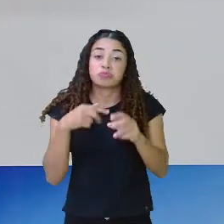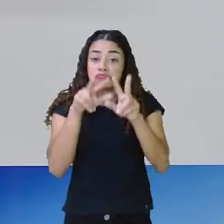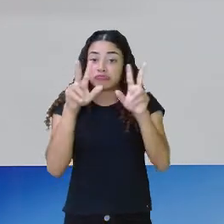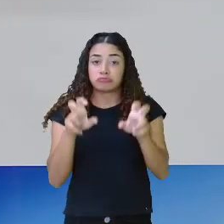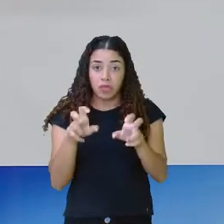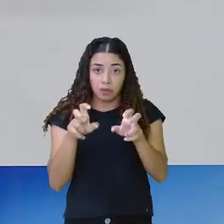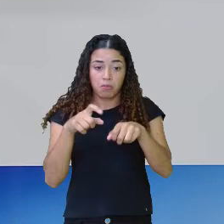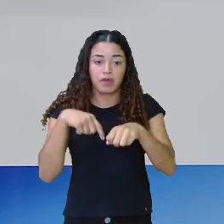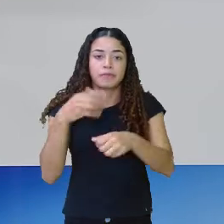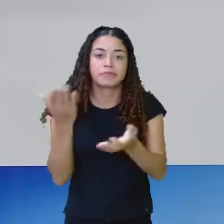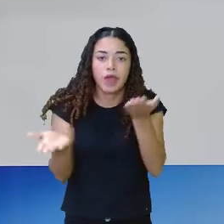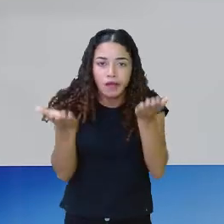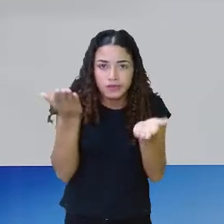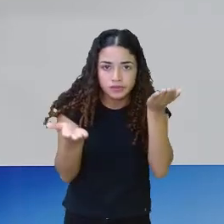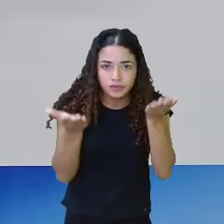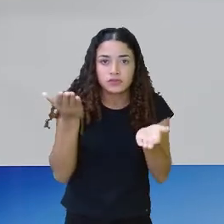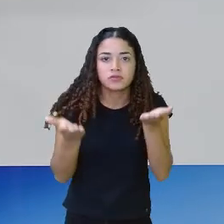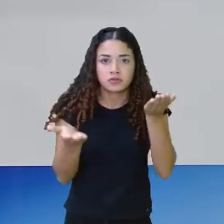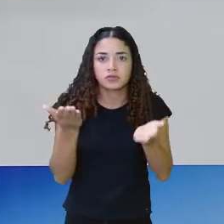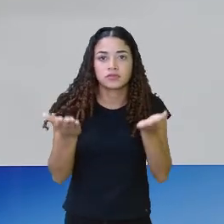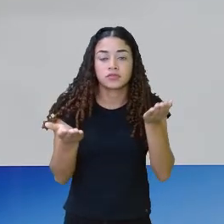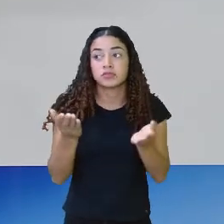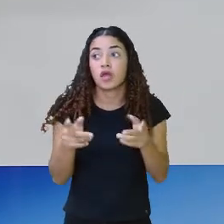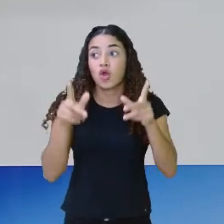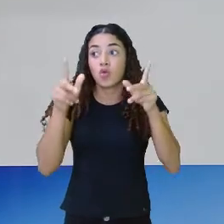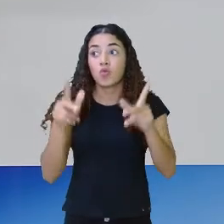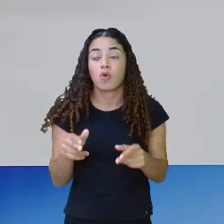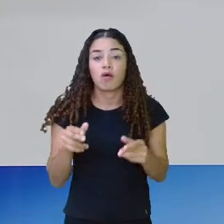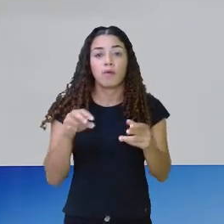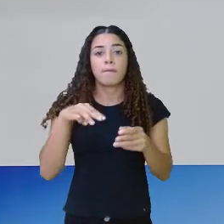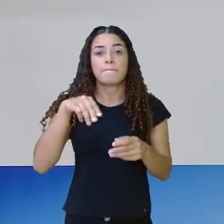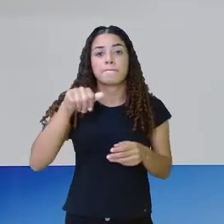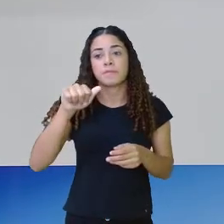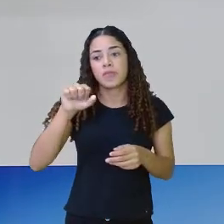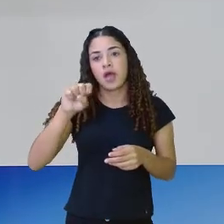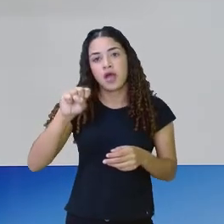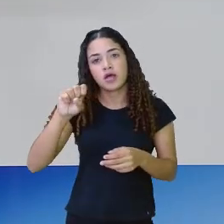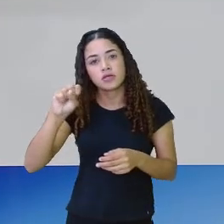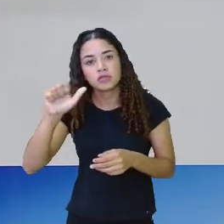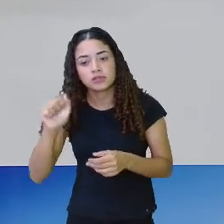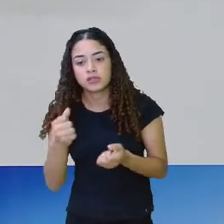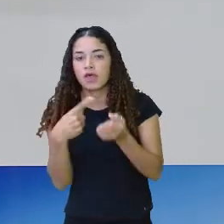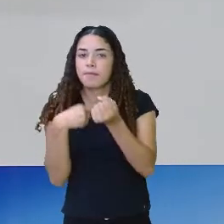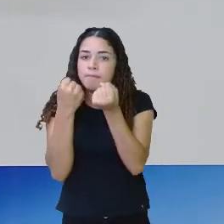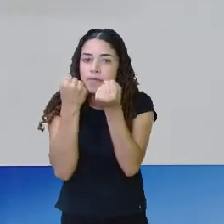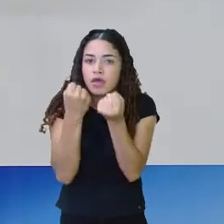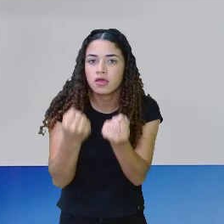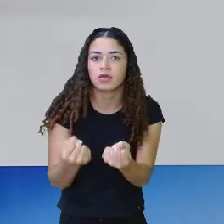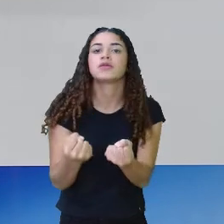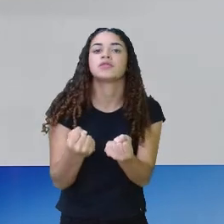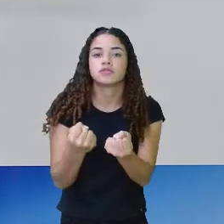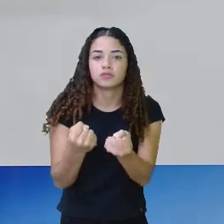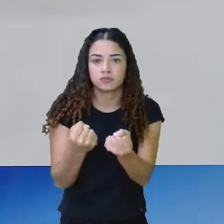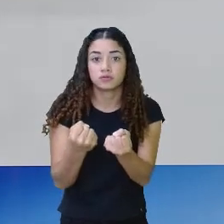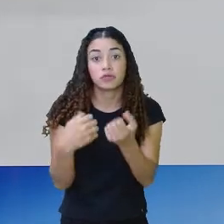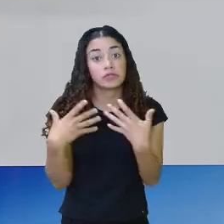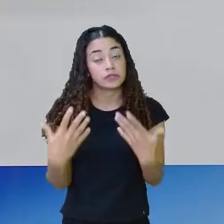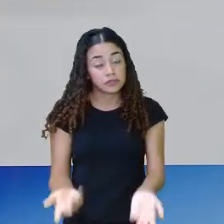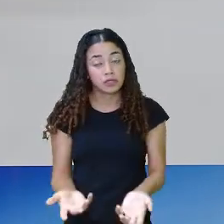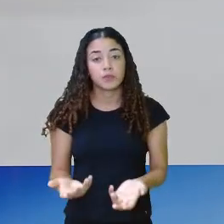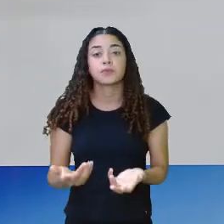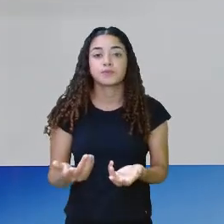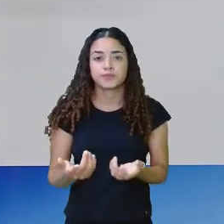eu estou falando de massa, estou falando de peso. Sendo assim, a minha palma